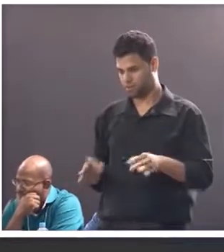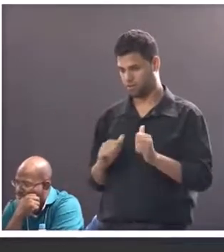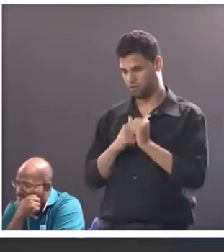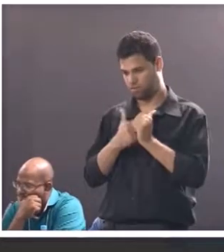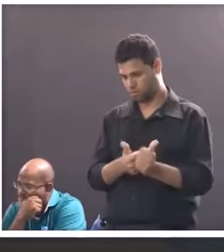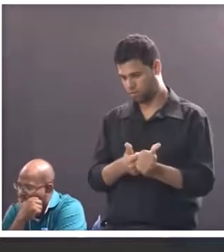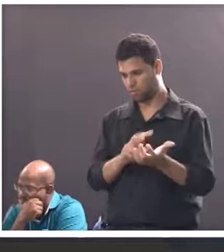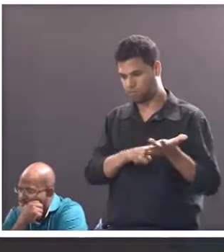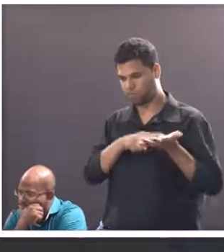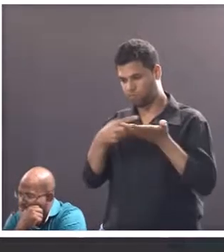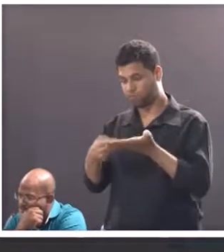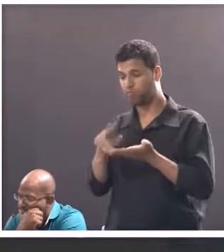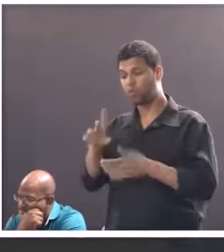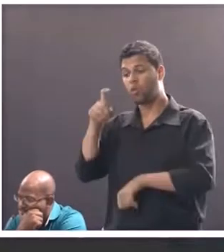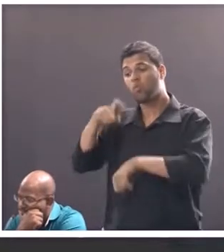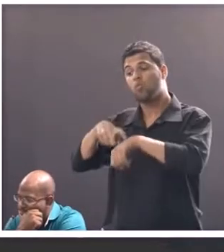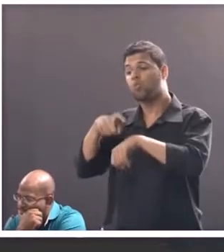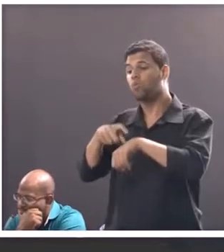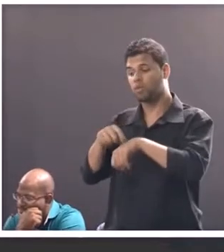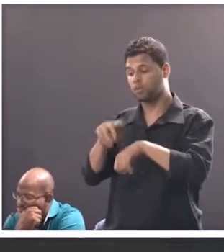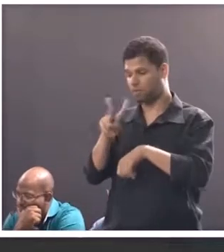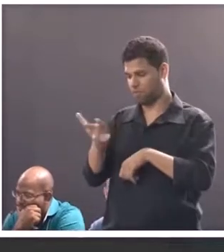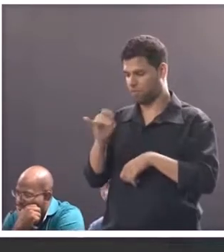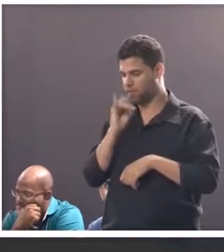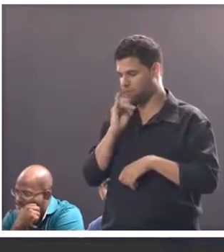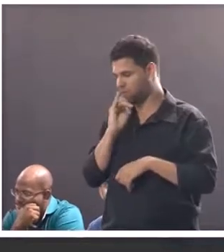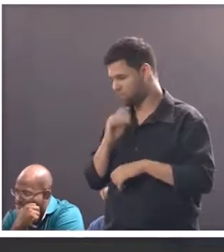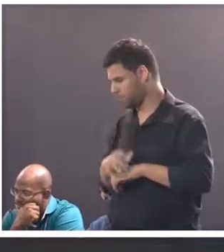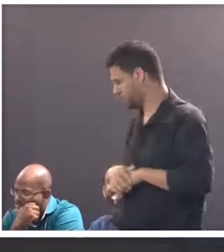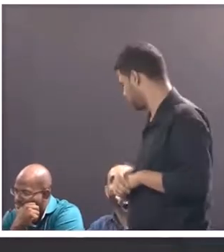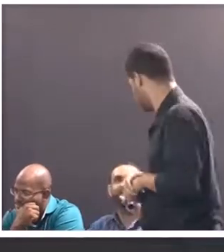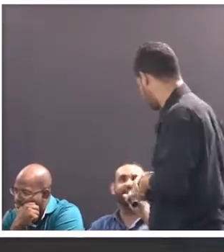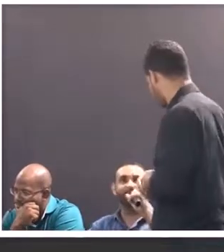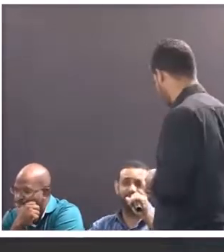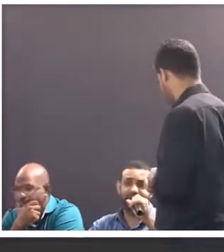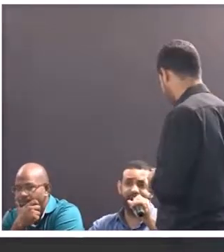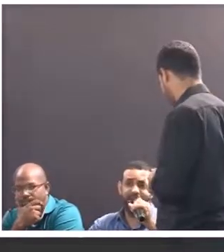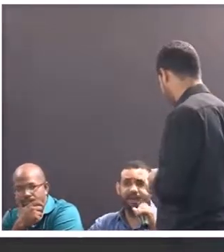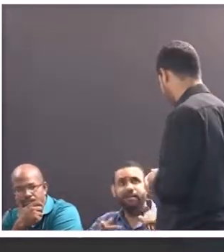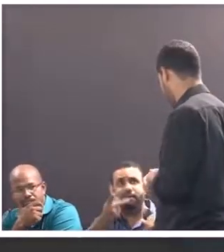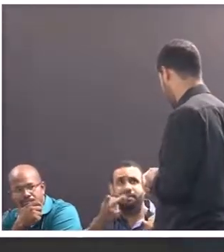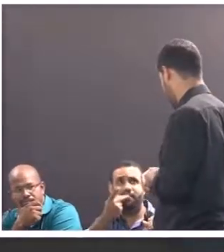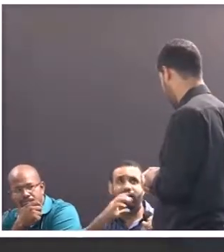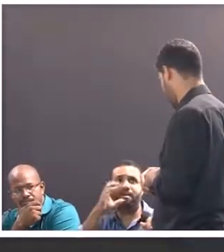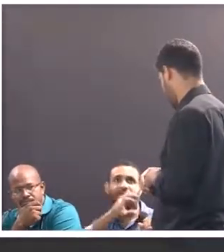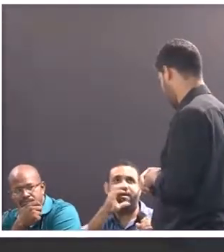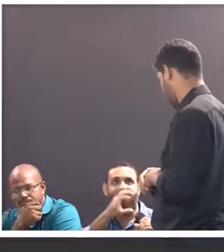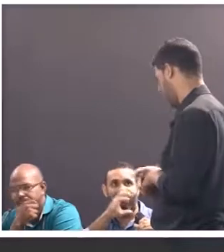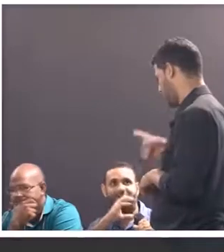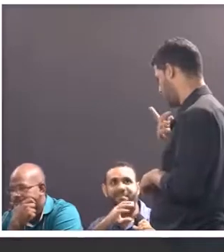é claro que na hora pode sair o seguinte. Gabriel, olha para mim rapidinho aqui. Pode sair.